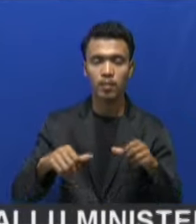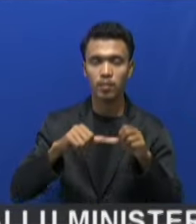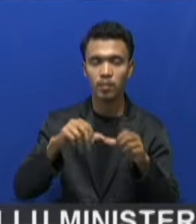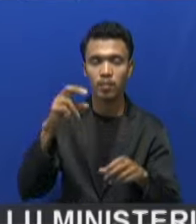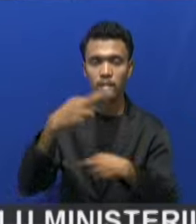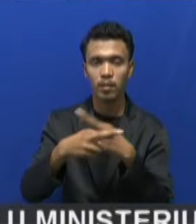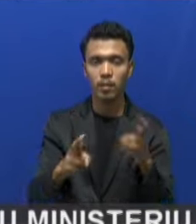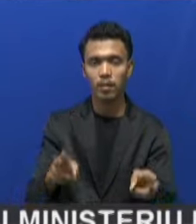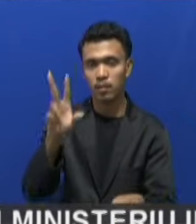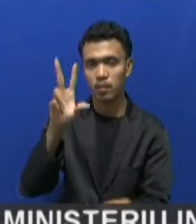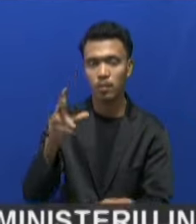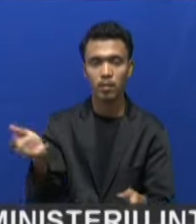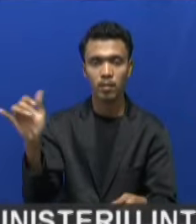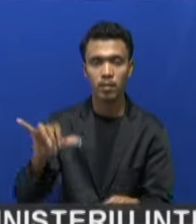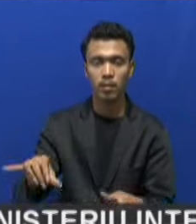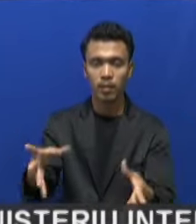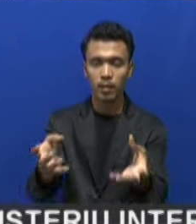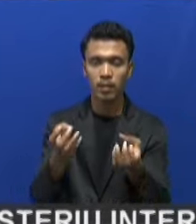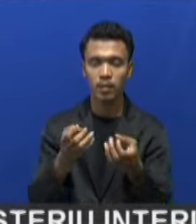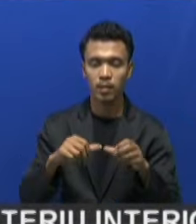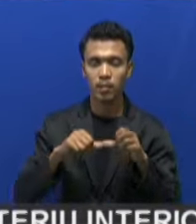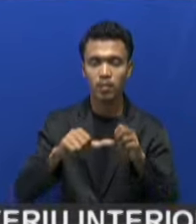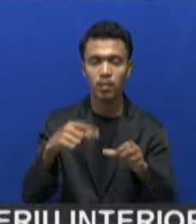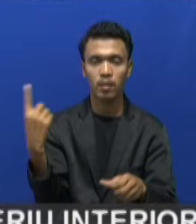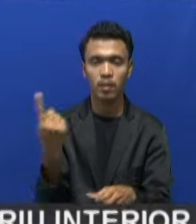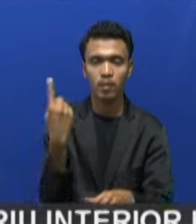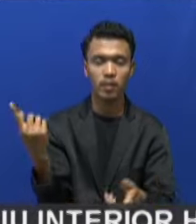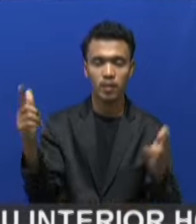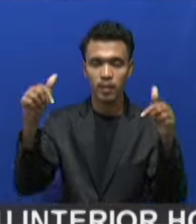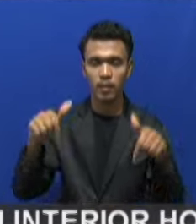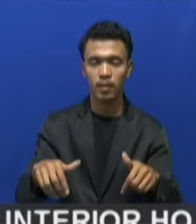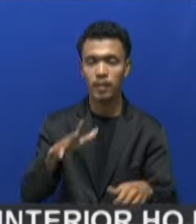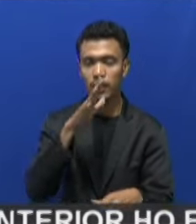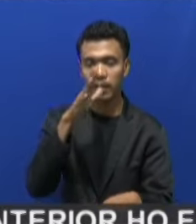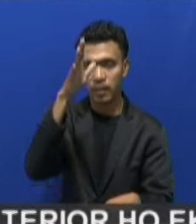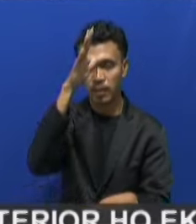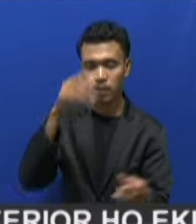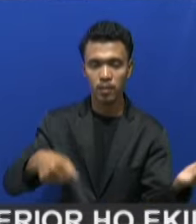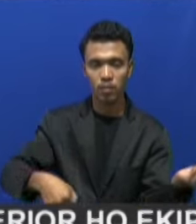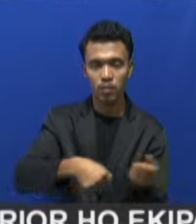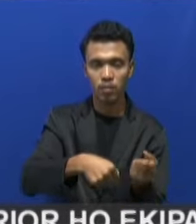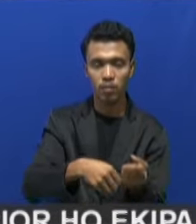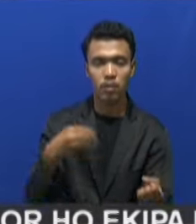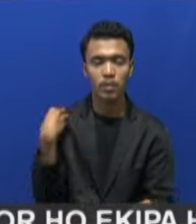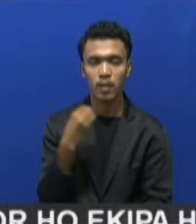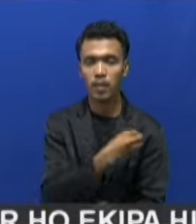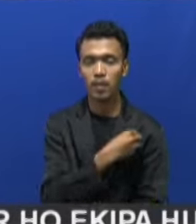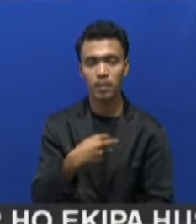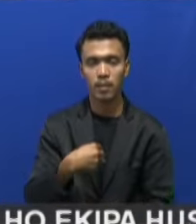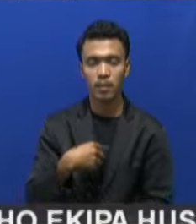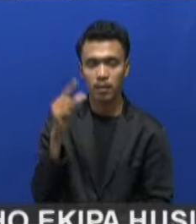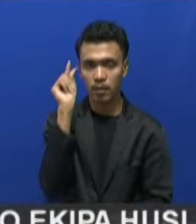Pasira hakara continua nafatin ihenede. Inaramania supportama aminia gradusa